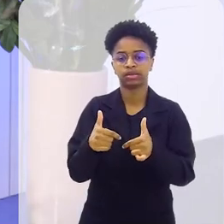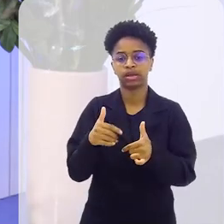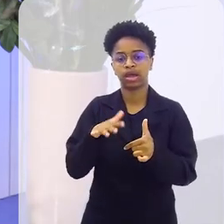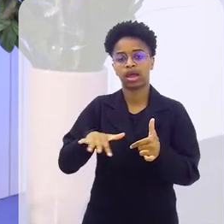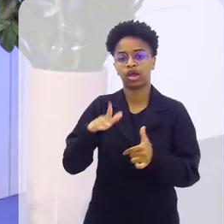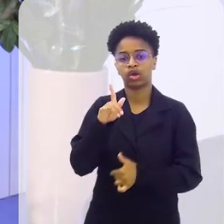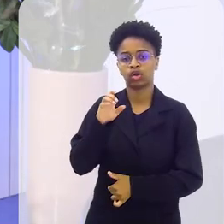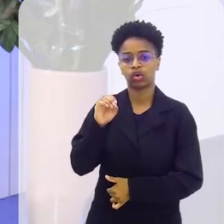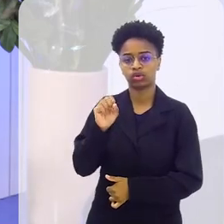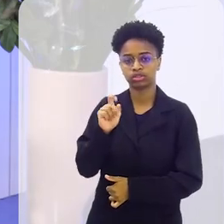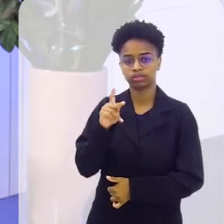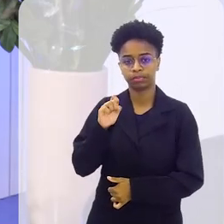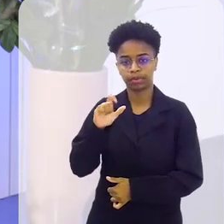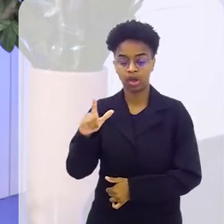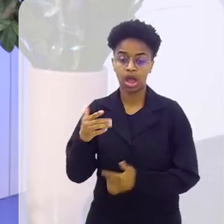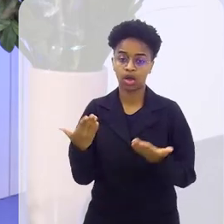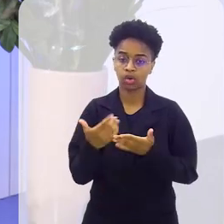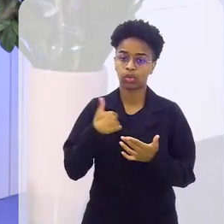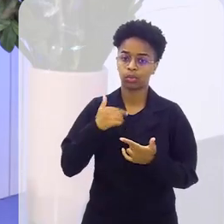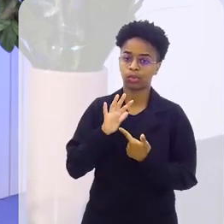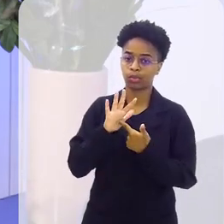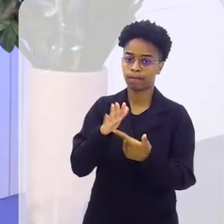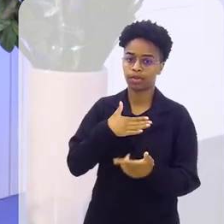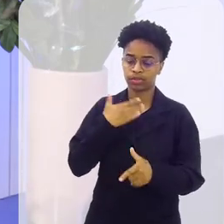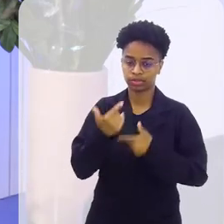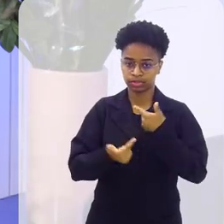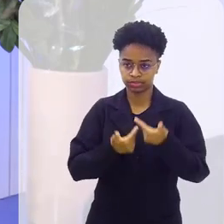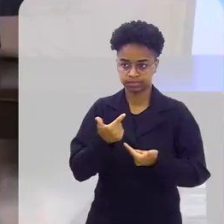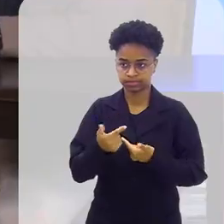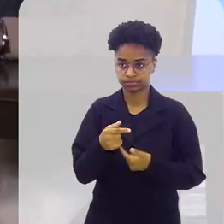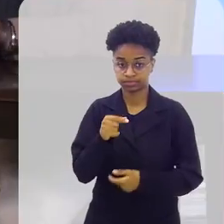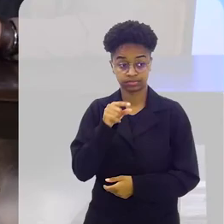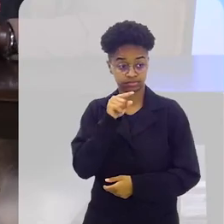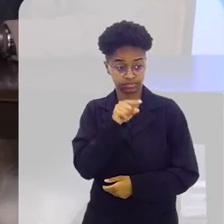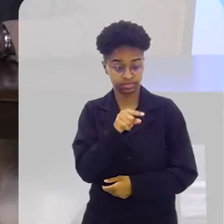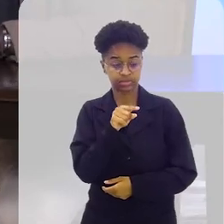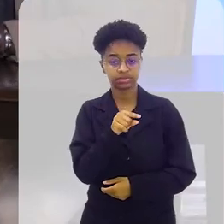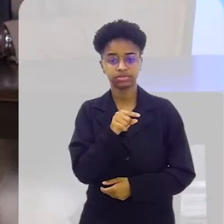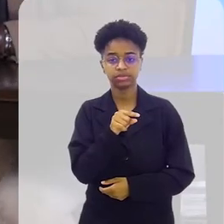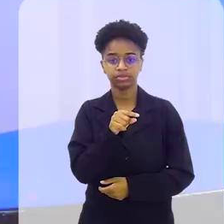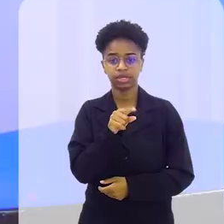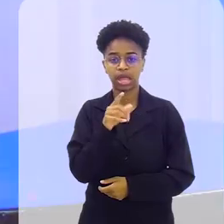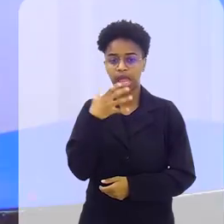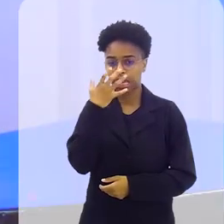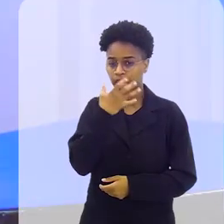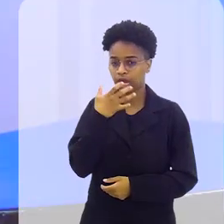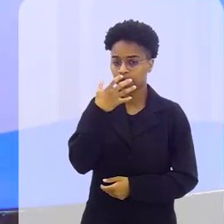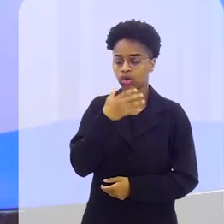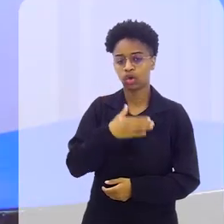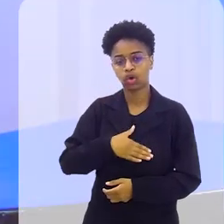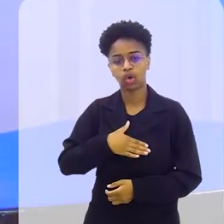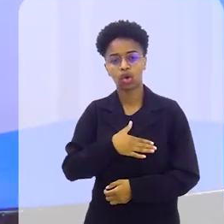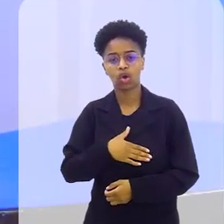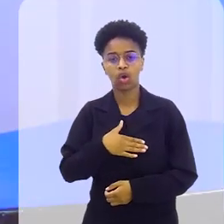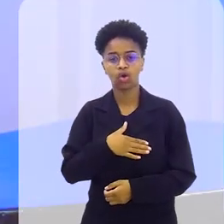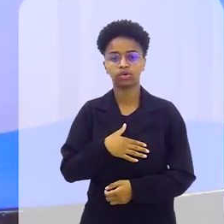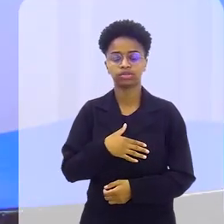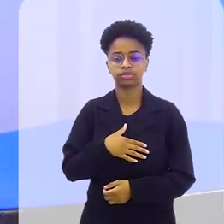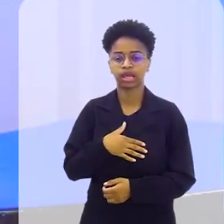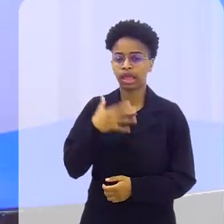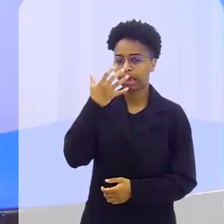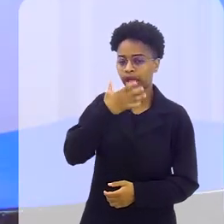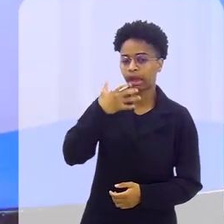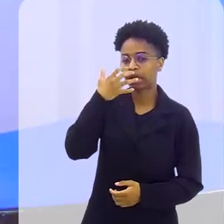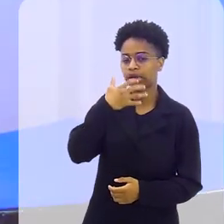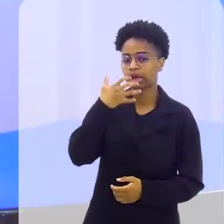para poder apresentar no Louvor Som um pouquinho desse trabalho. Marcelo é daqueles singers que gostam muito